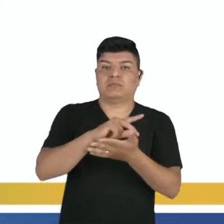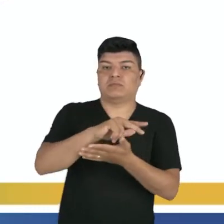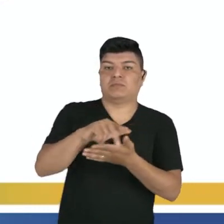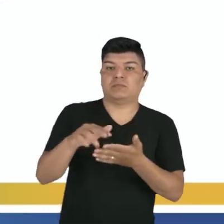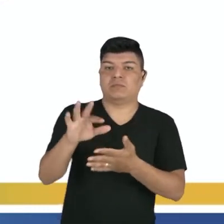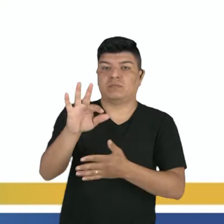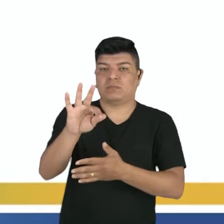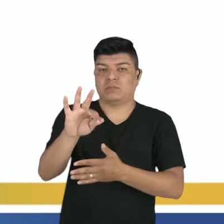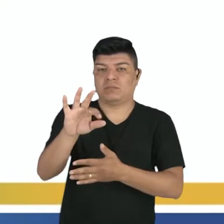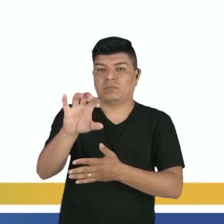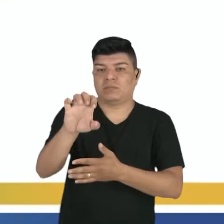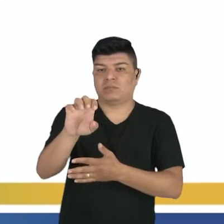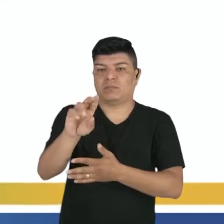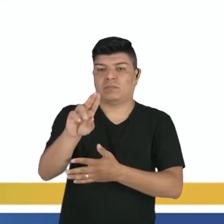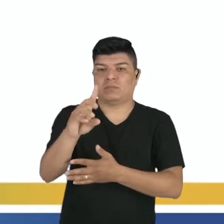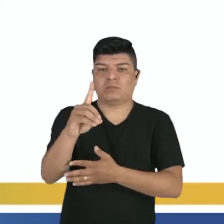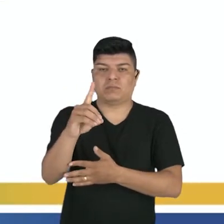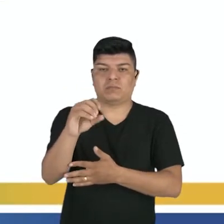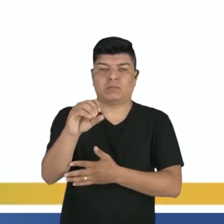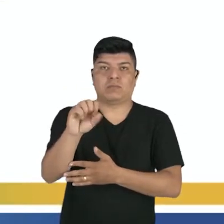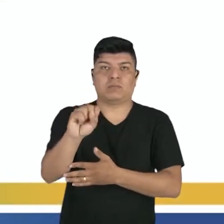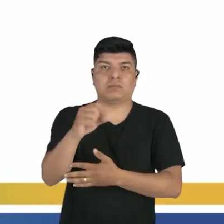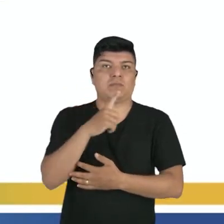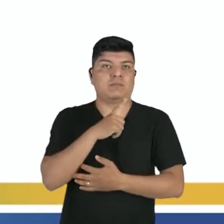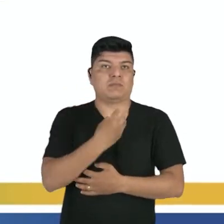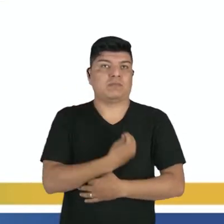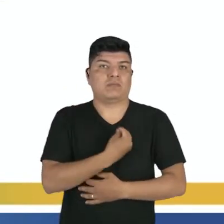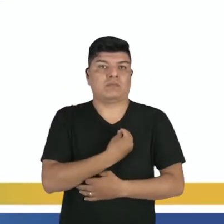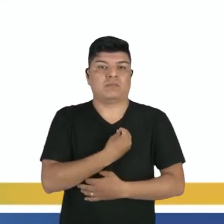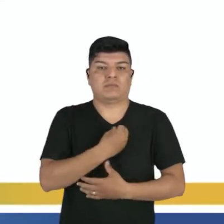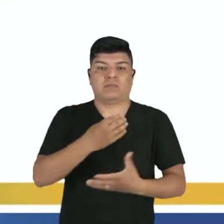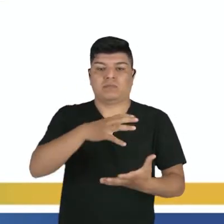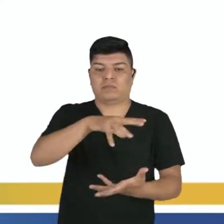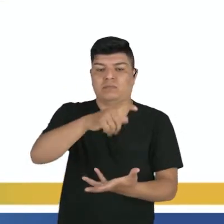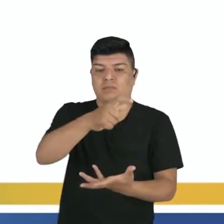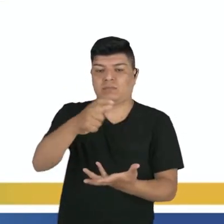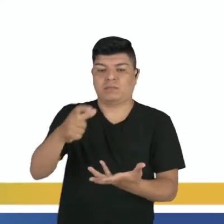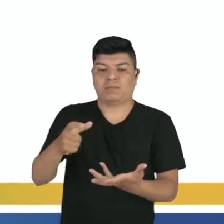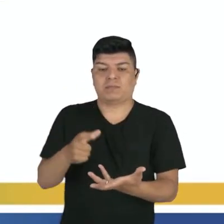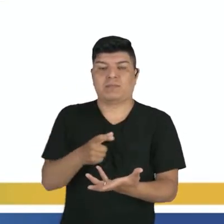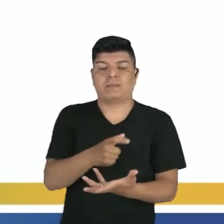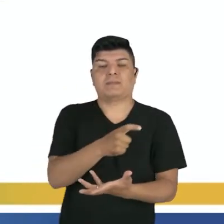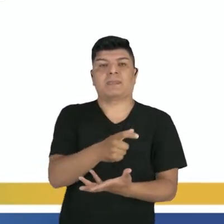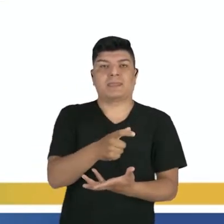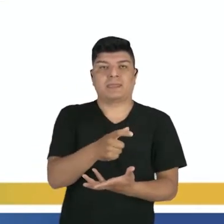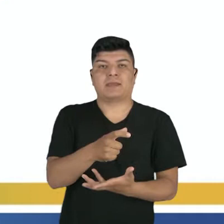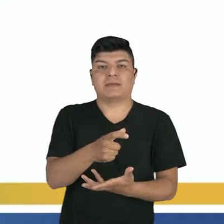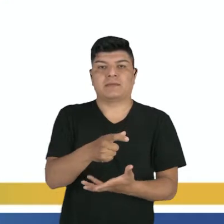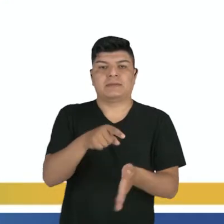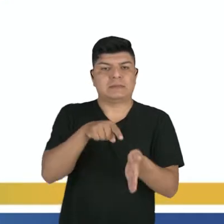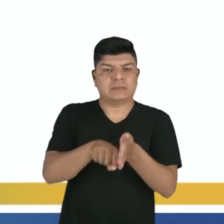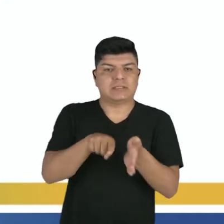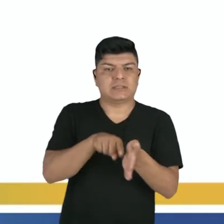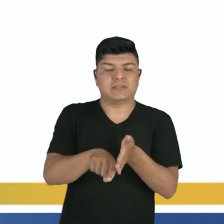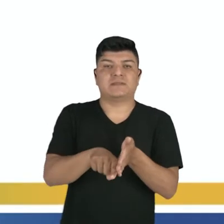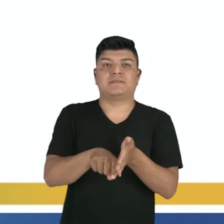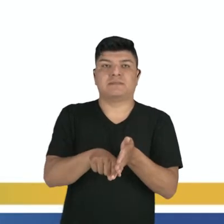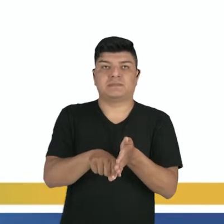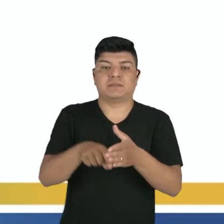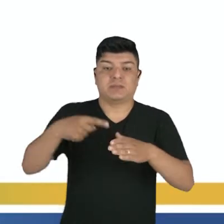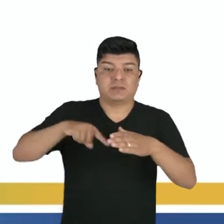diversos feudos existentes no continente. Mas vamos insistir nessa pergunta e aprofundar